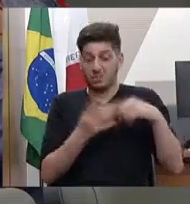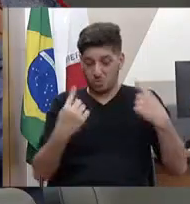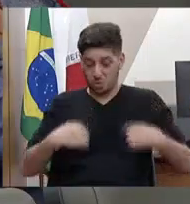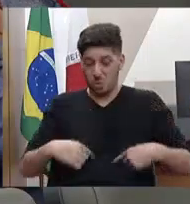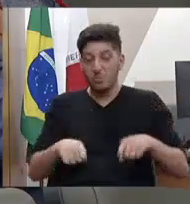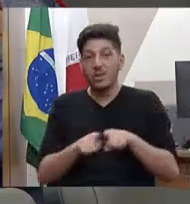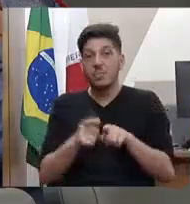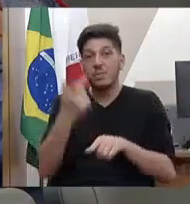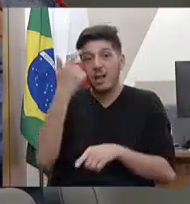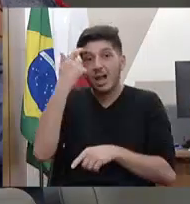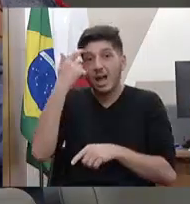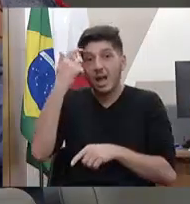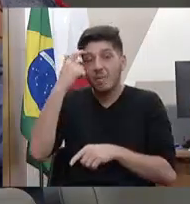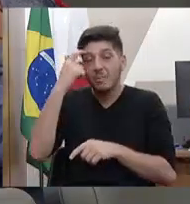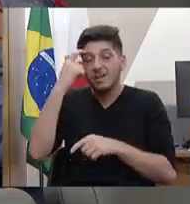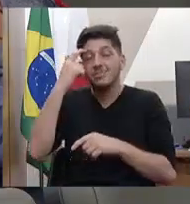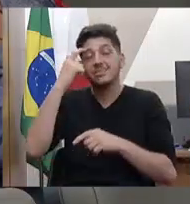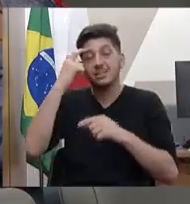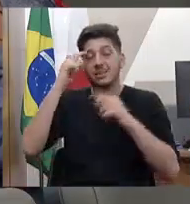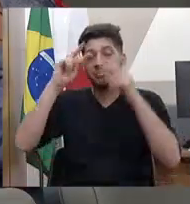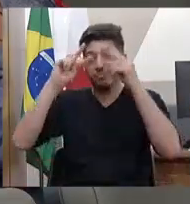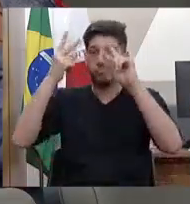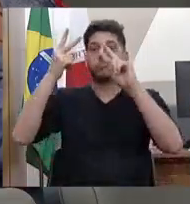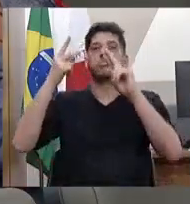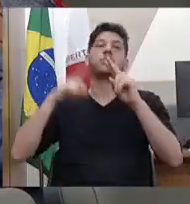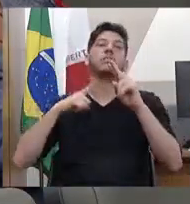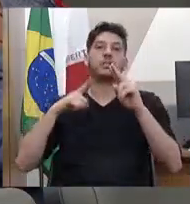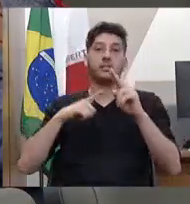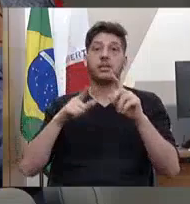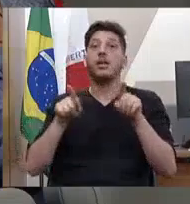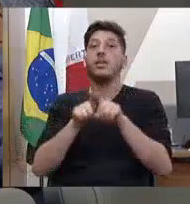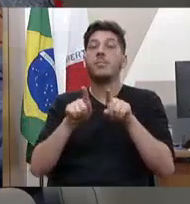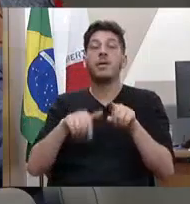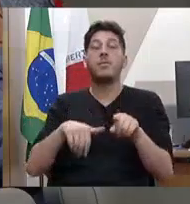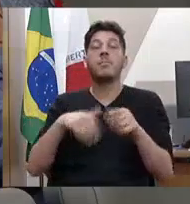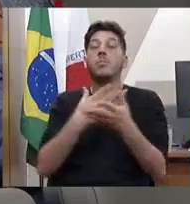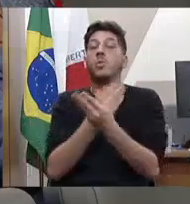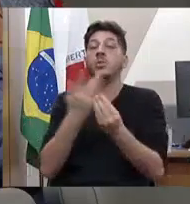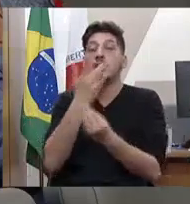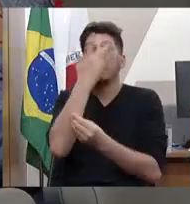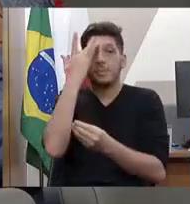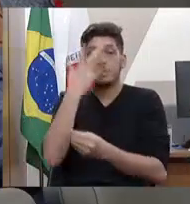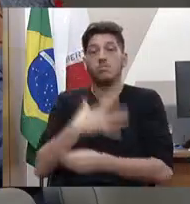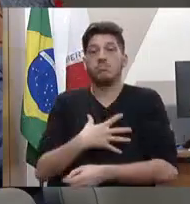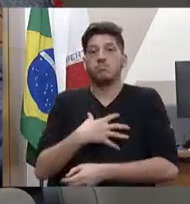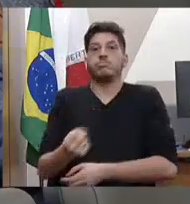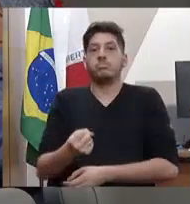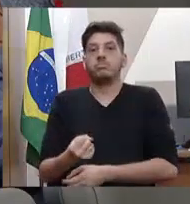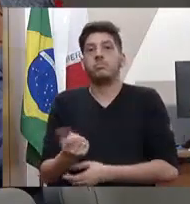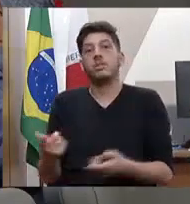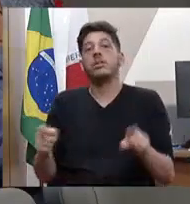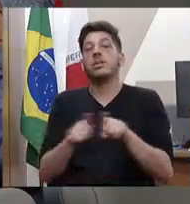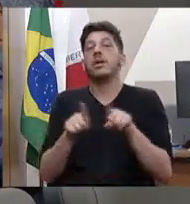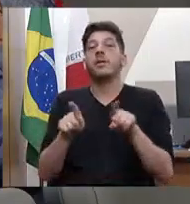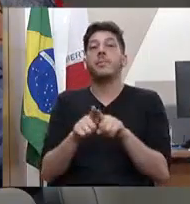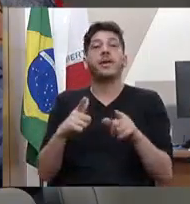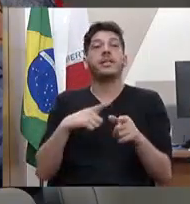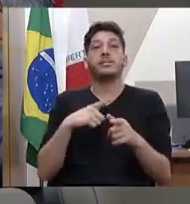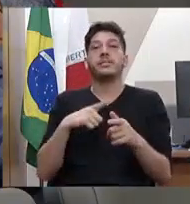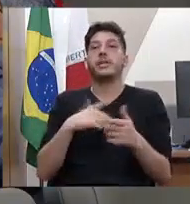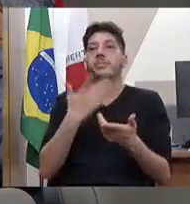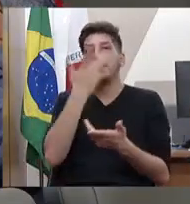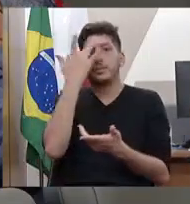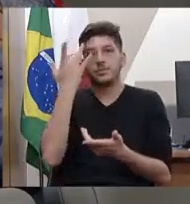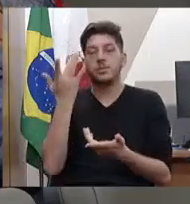trabalhadores muito forte né a gente tem aumento de suicídio a gente tem as pessoas sabe